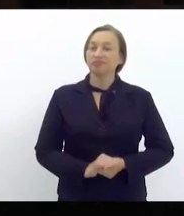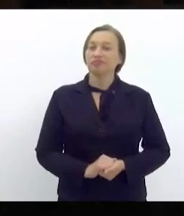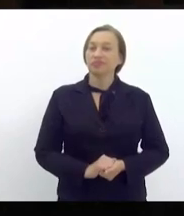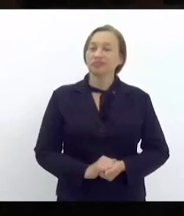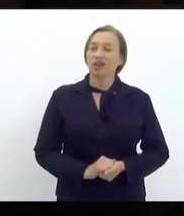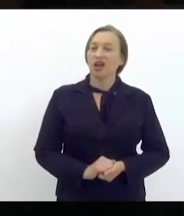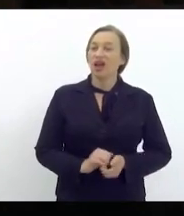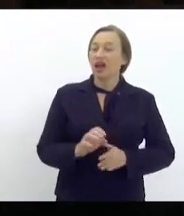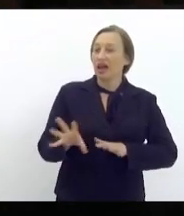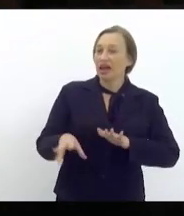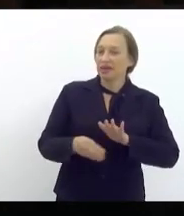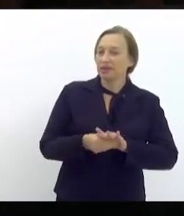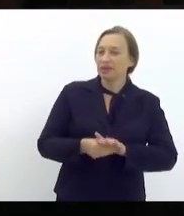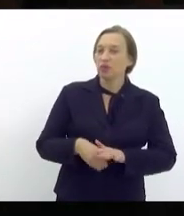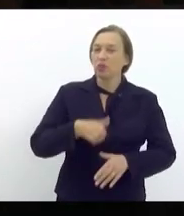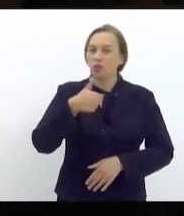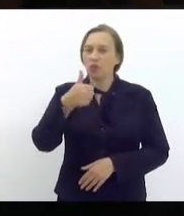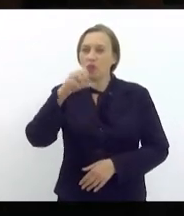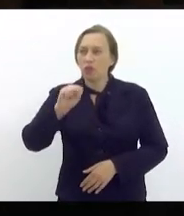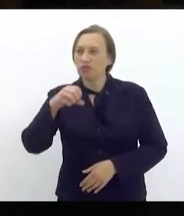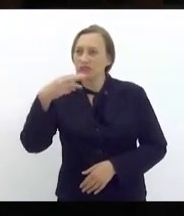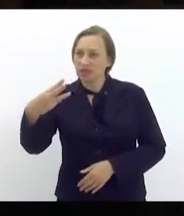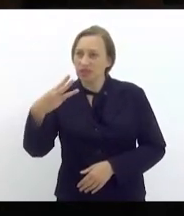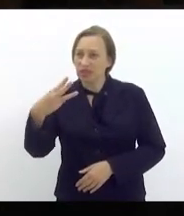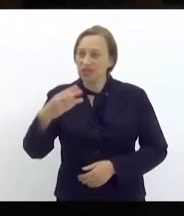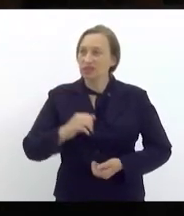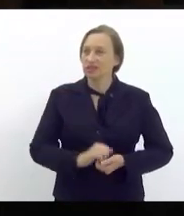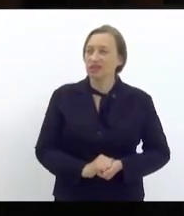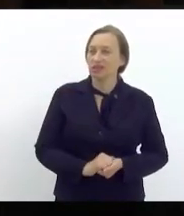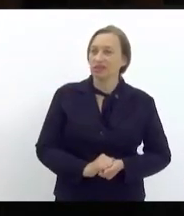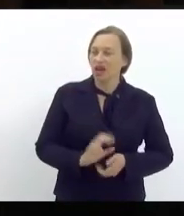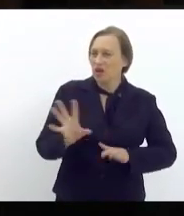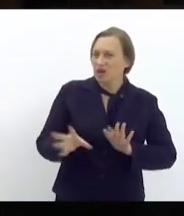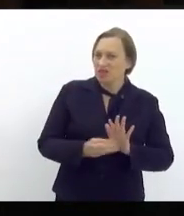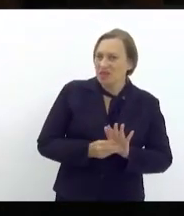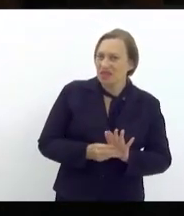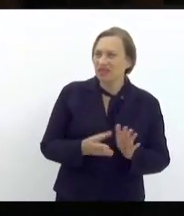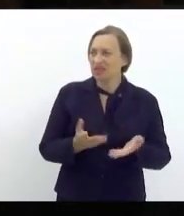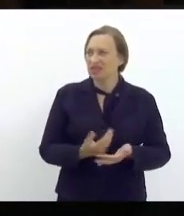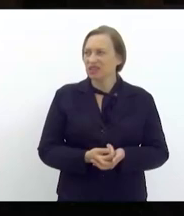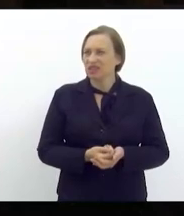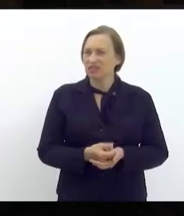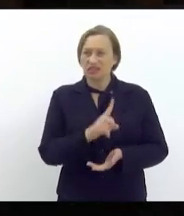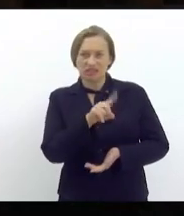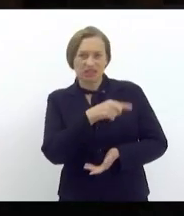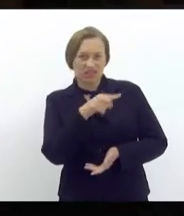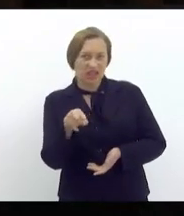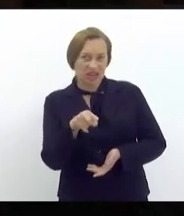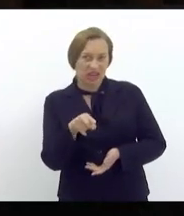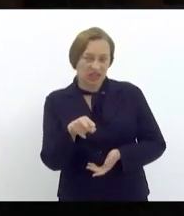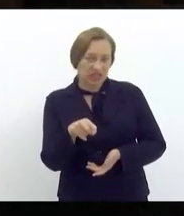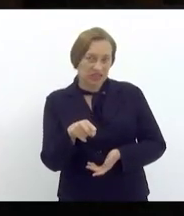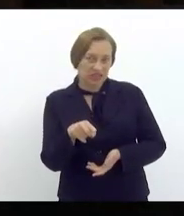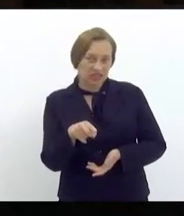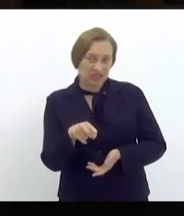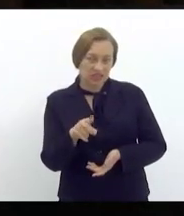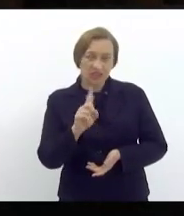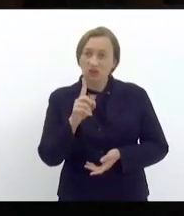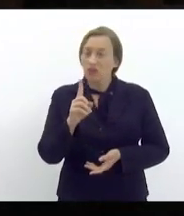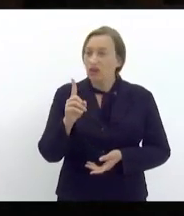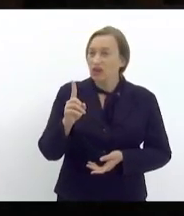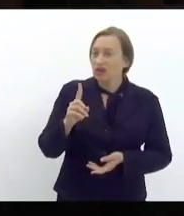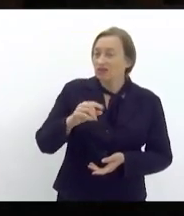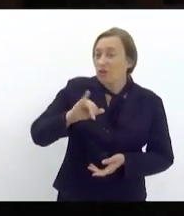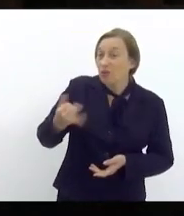emenda 183 é muito simples ela não deveria ser uma emenda que fosse rejeitada como foi ela não foi aproveitada